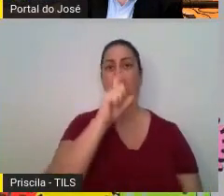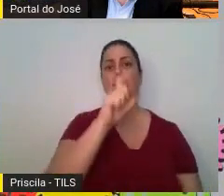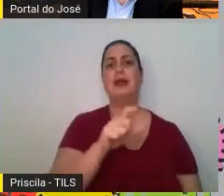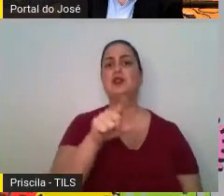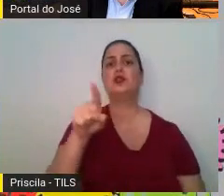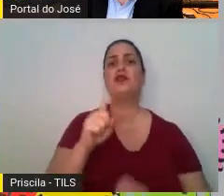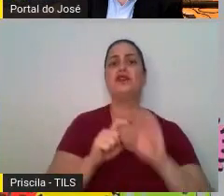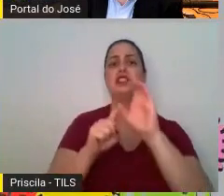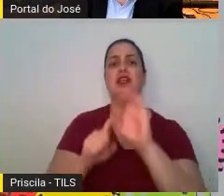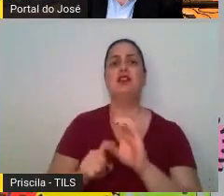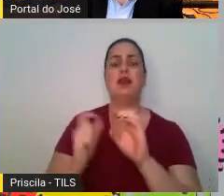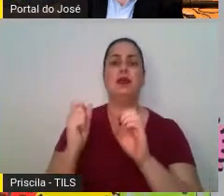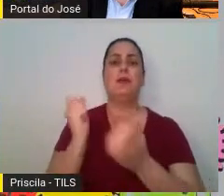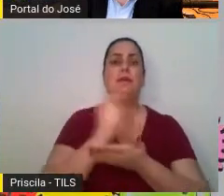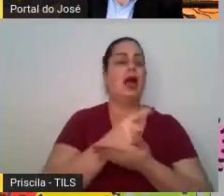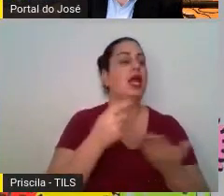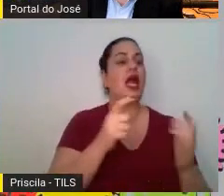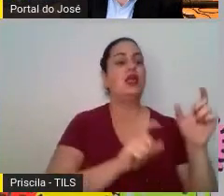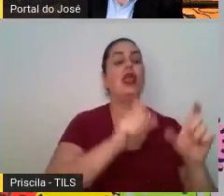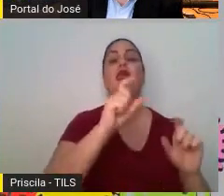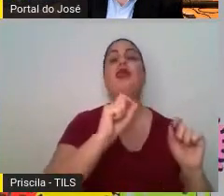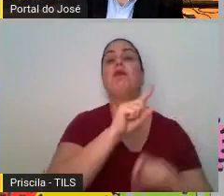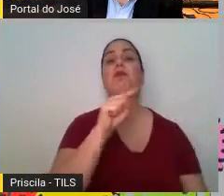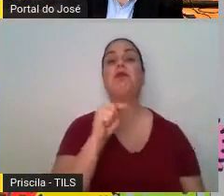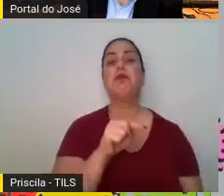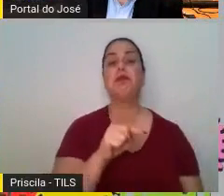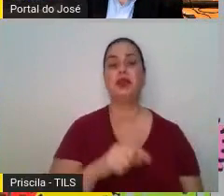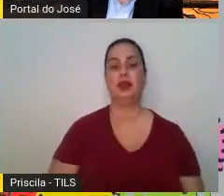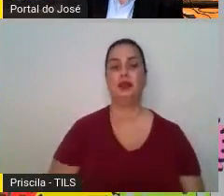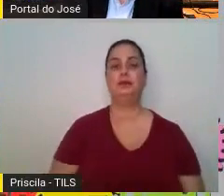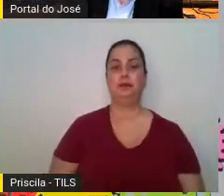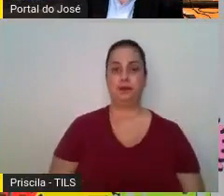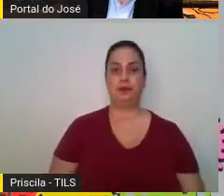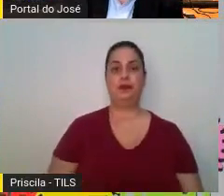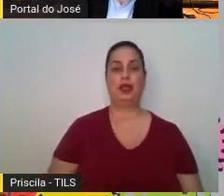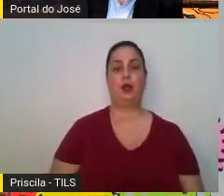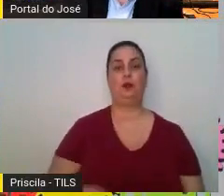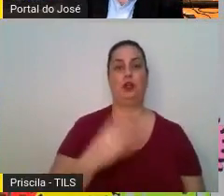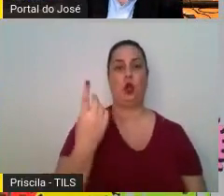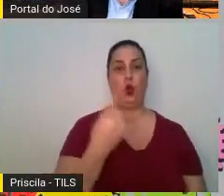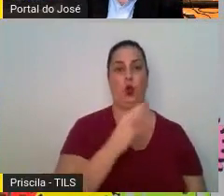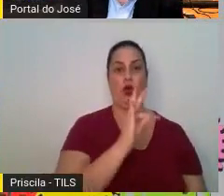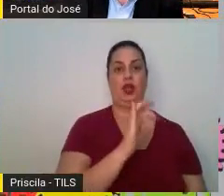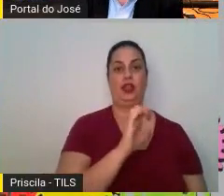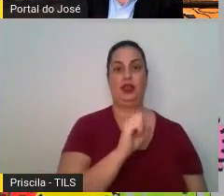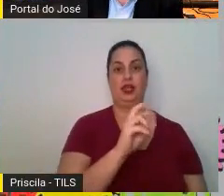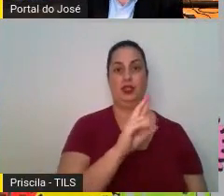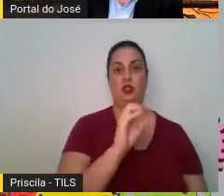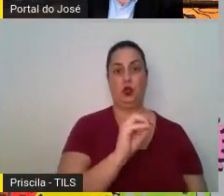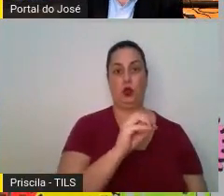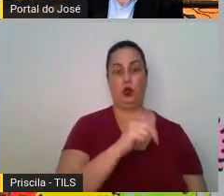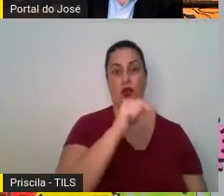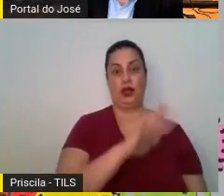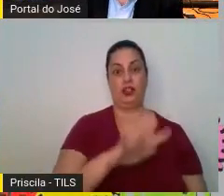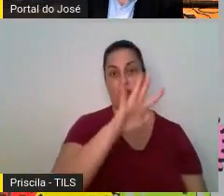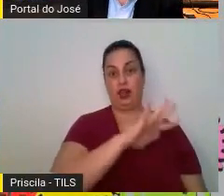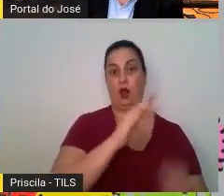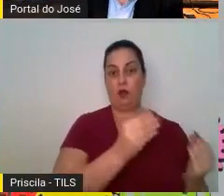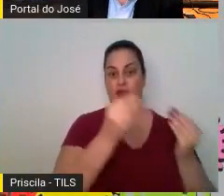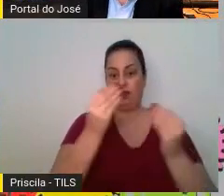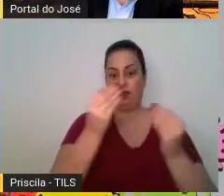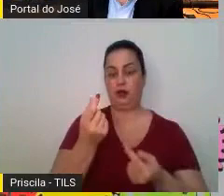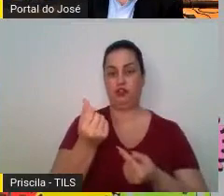O Tesouro Nacional entrega o dinheiro para o Banco Central, o Banco Central entrega o dinheiro para a CETIP. Essa